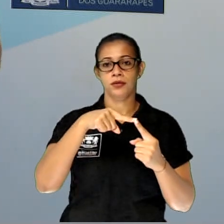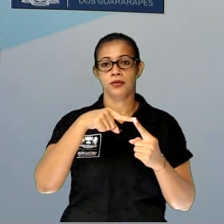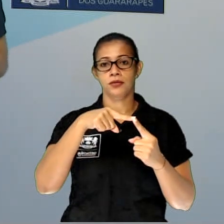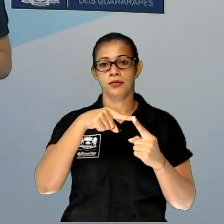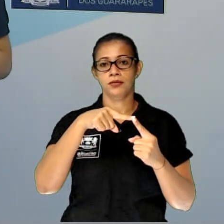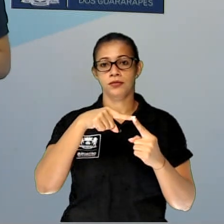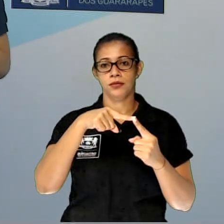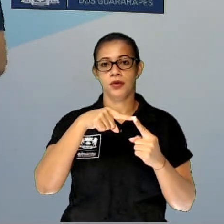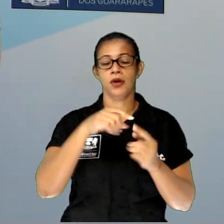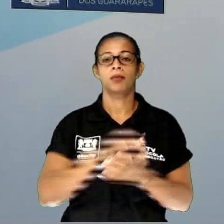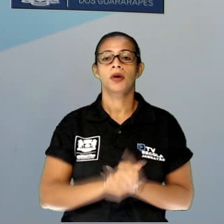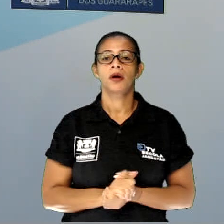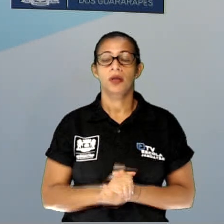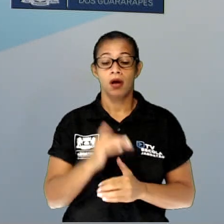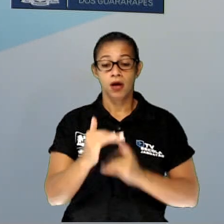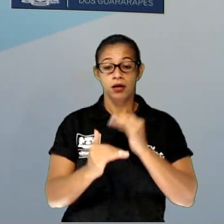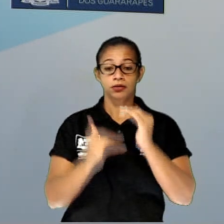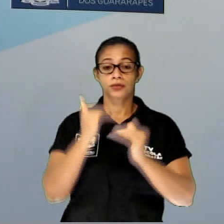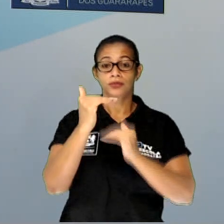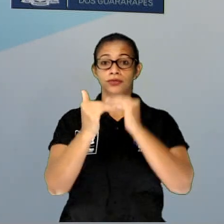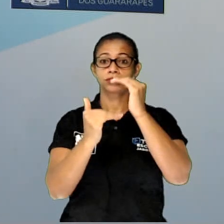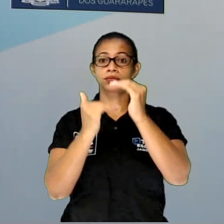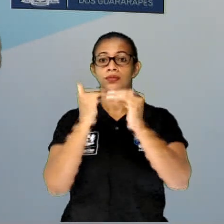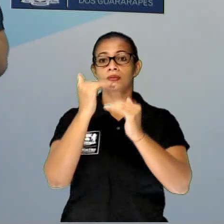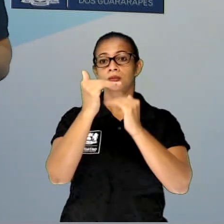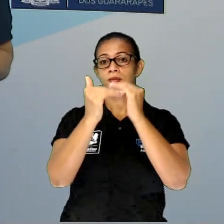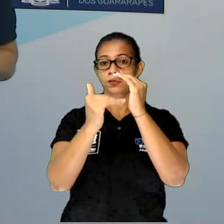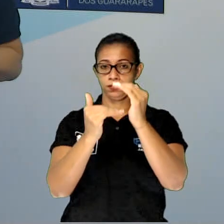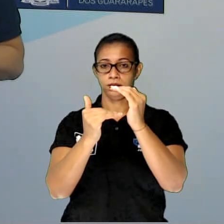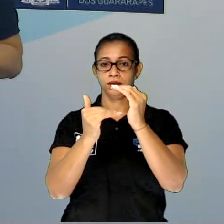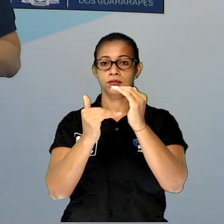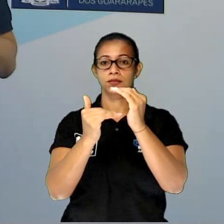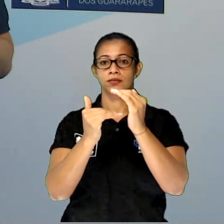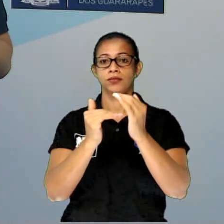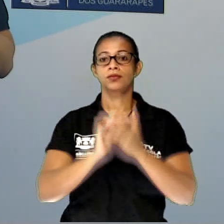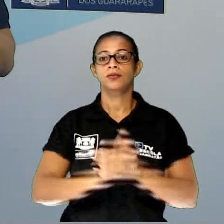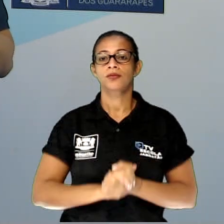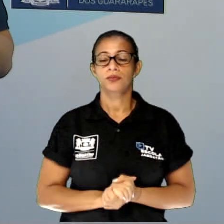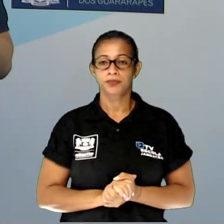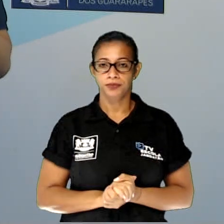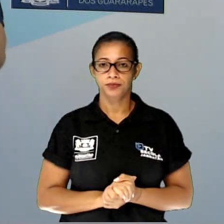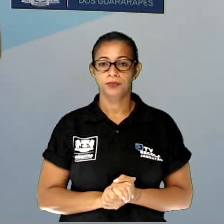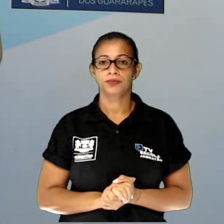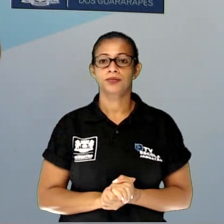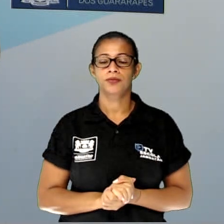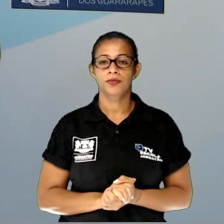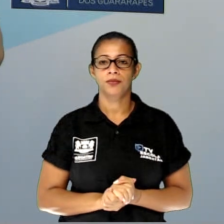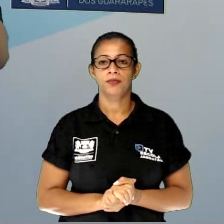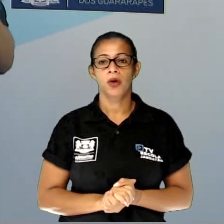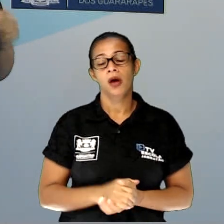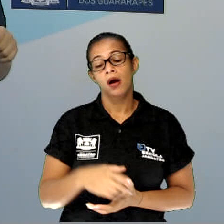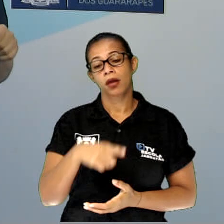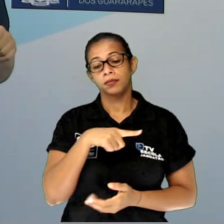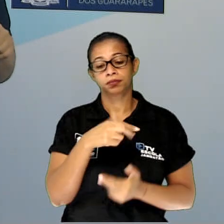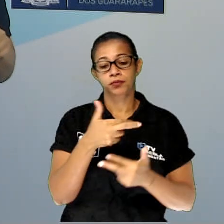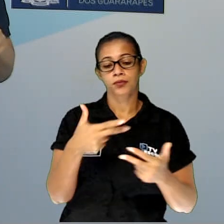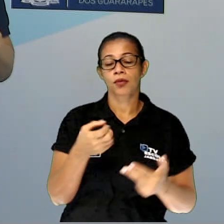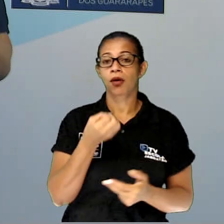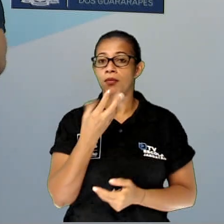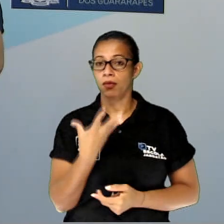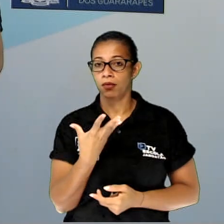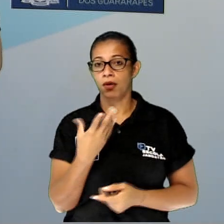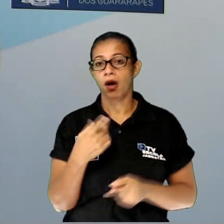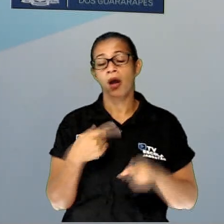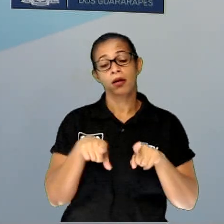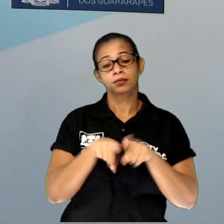em 5. Era um objetivo ambicioso e caro, que vai ter as suas consequências positivas e negativas também